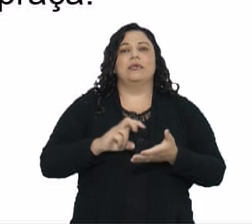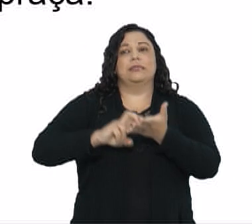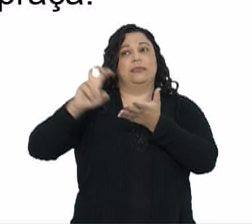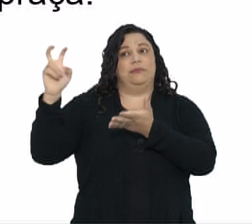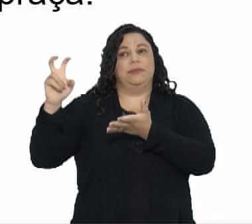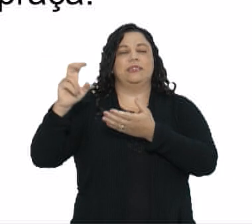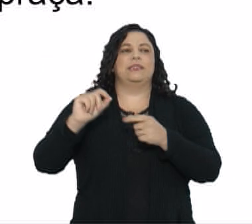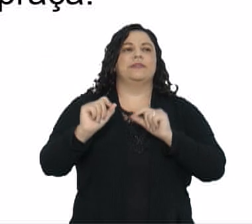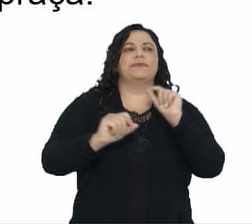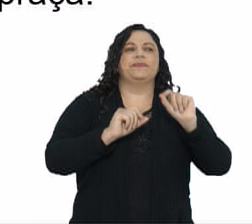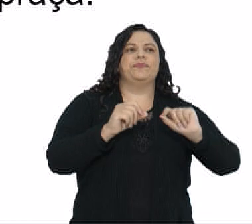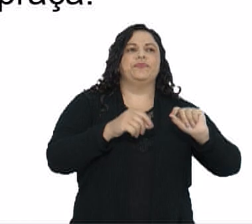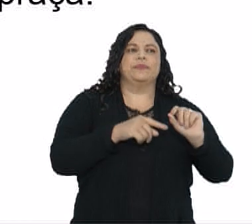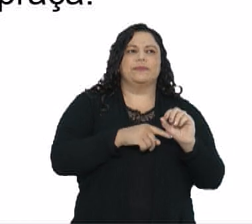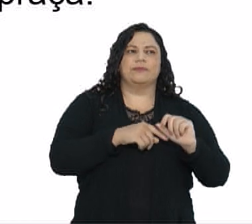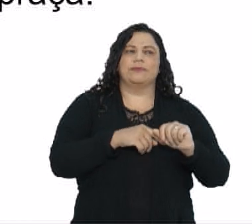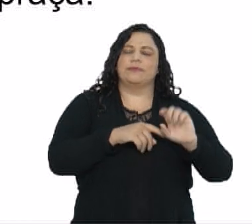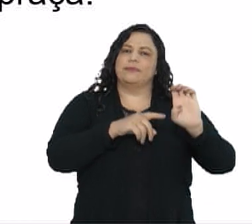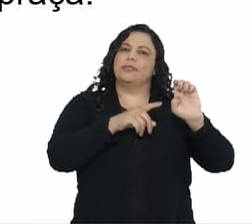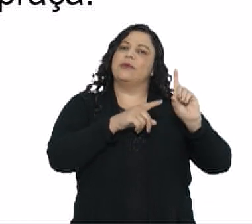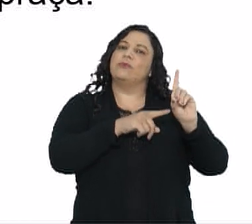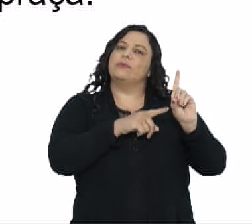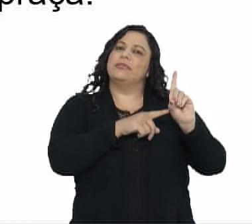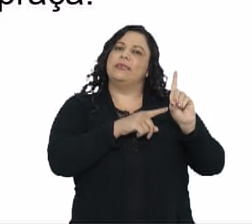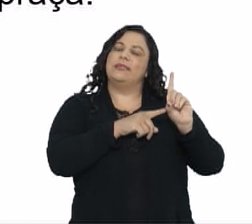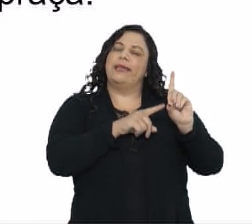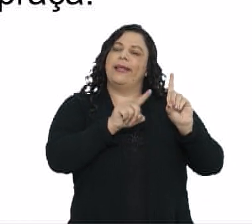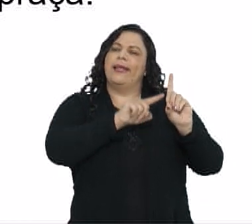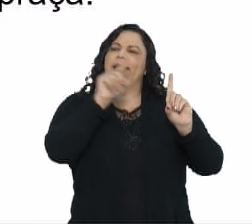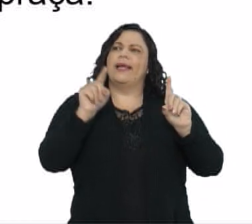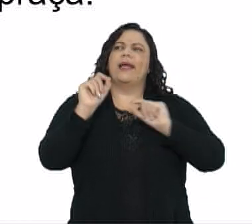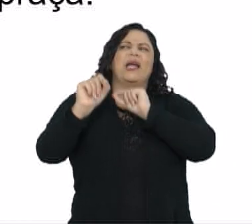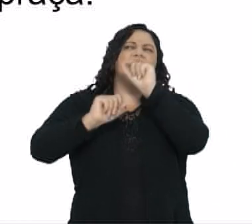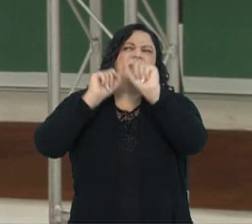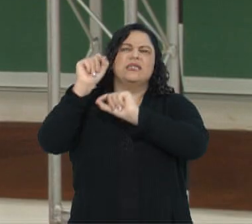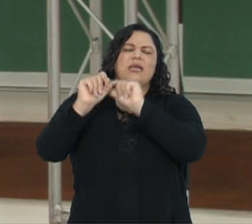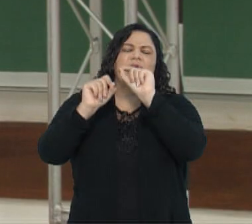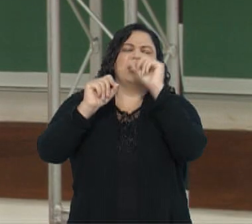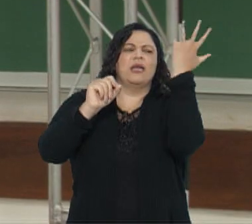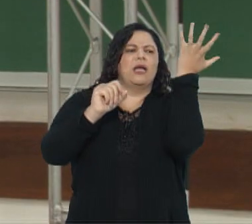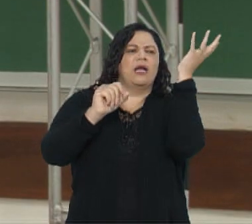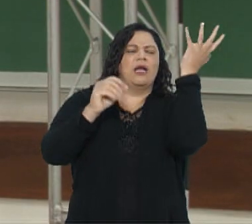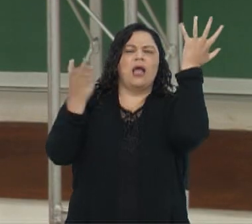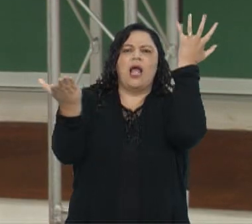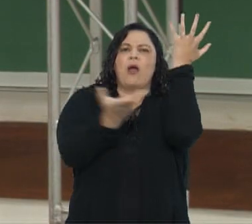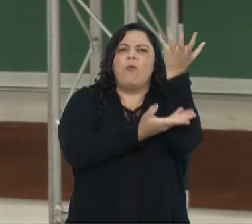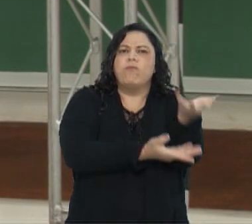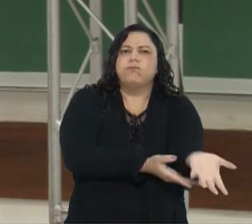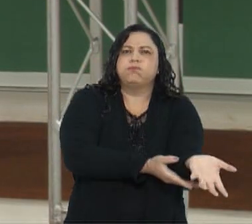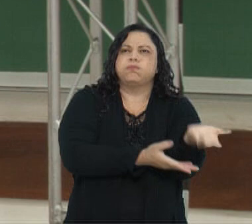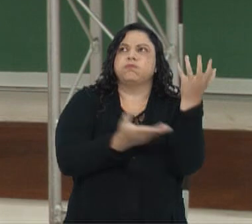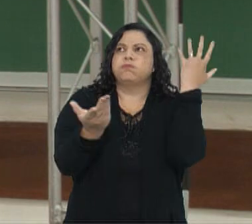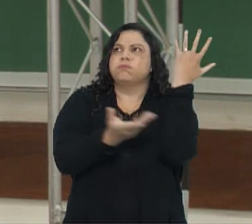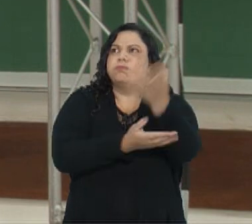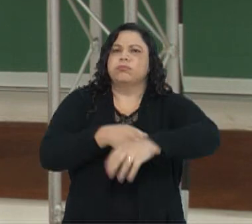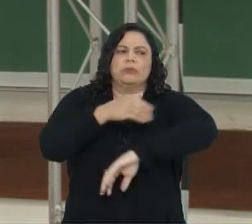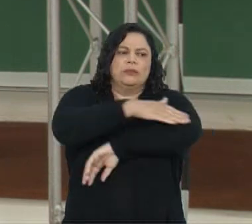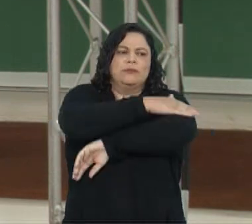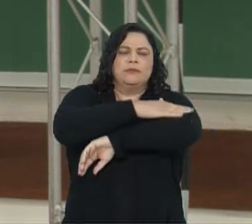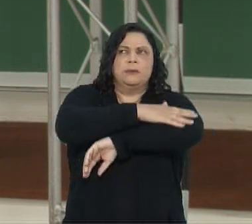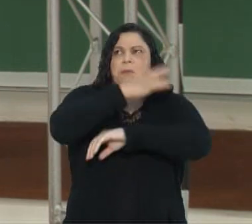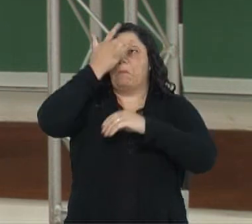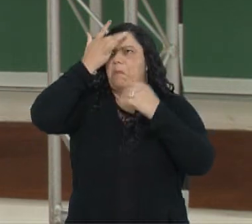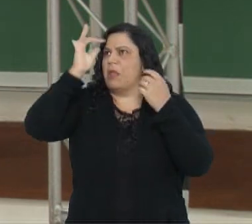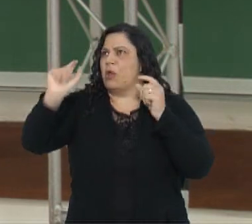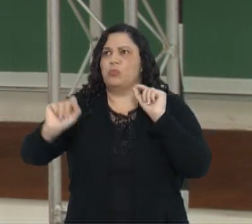Indeterminado, cortaram as árvores da praça. Quem cortou? Alguém, não sei quem que é. Não sei se é homem, não sei se é mulher, se foi um, se foi